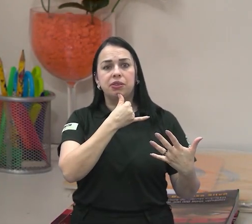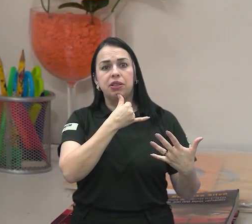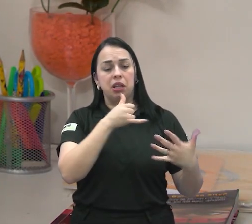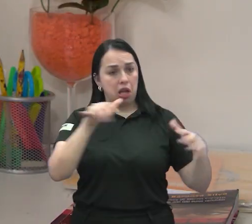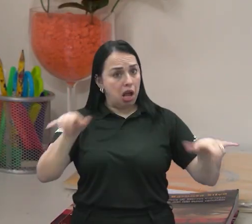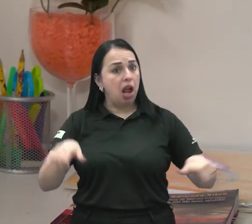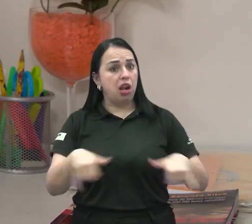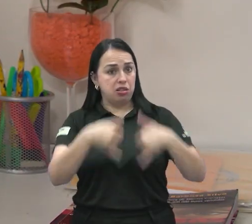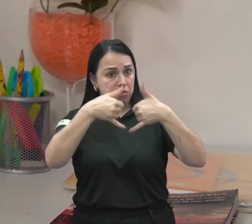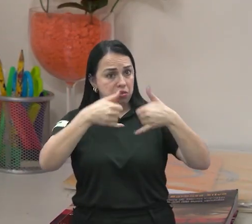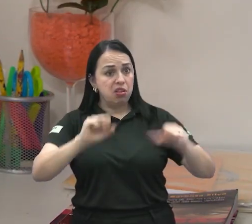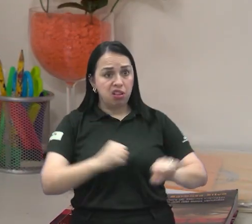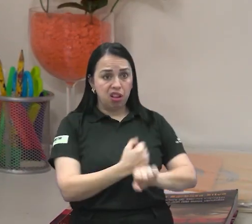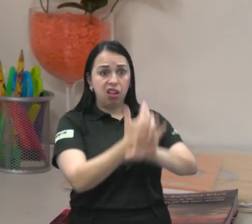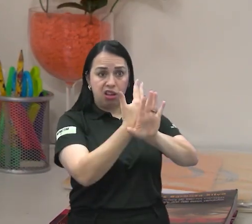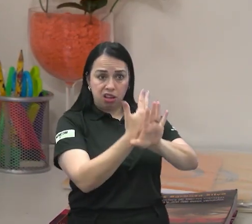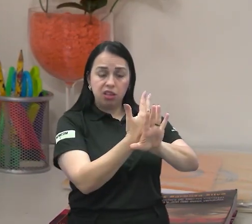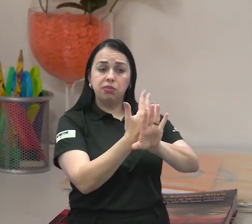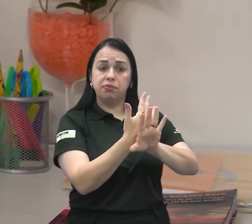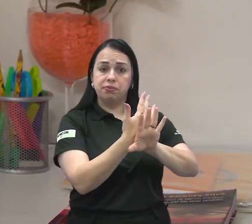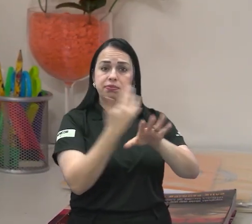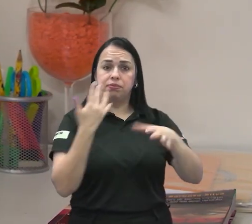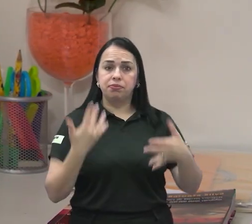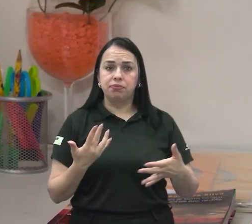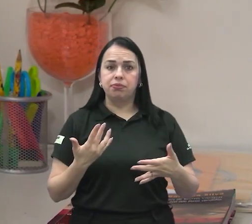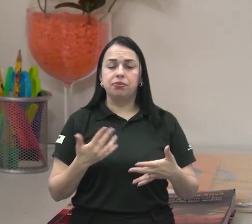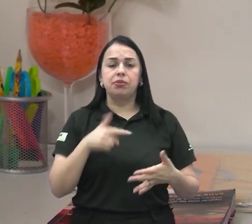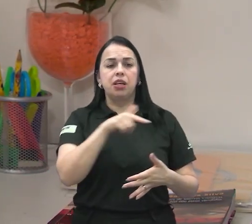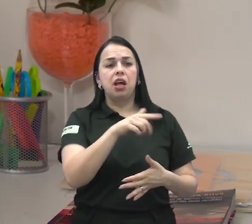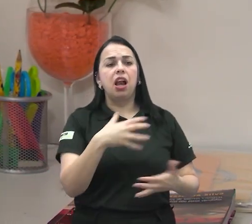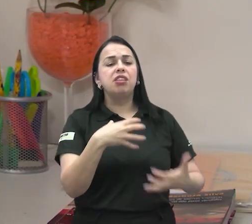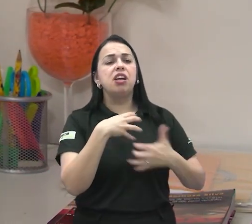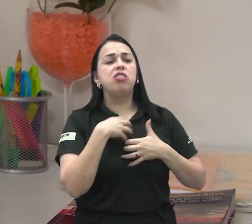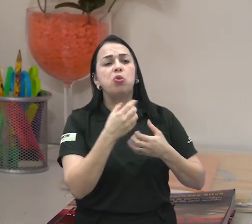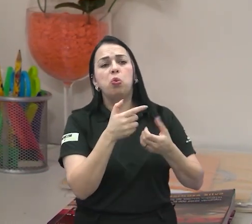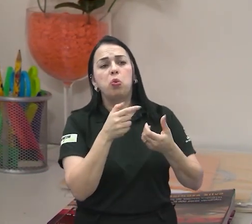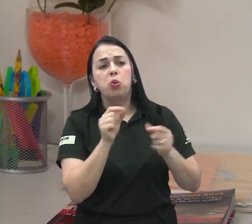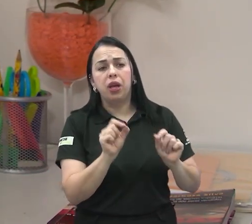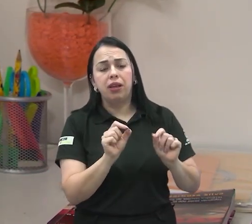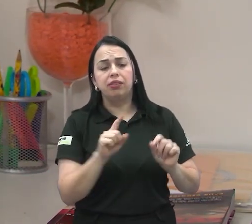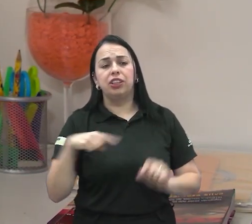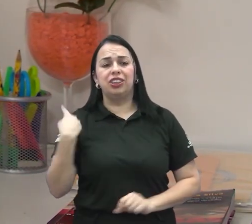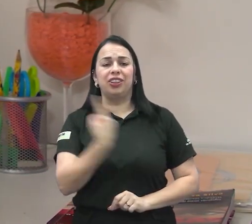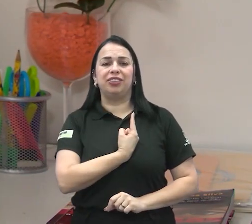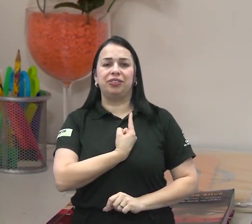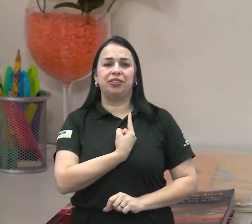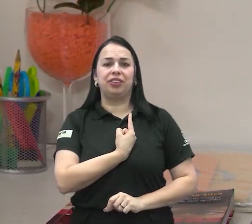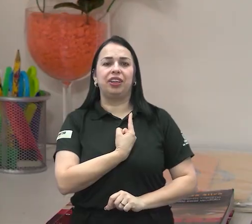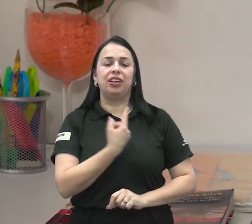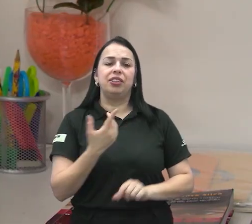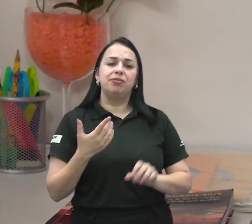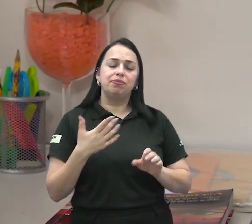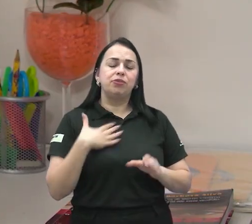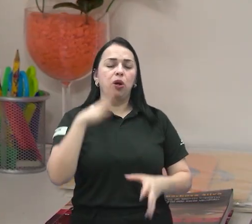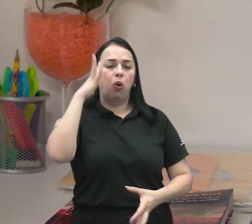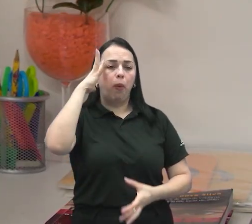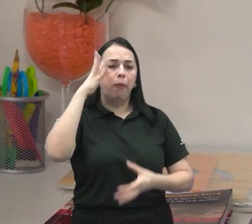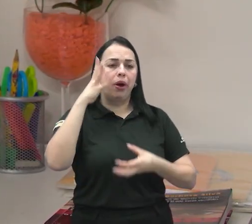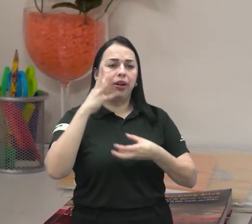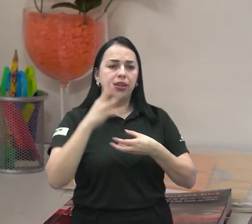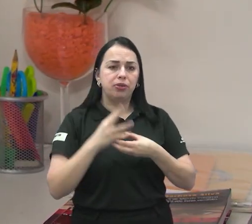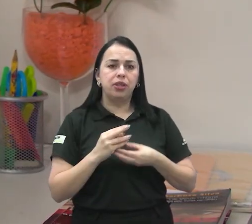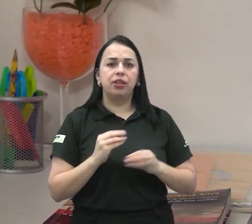de tristeza. Elas ligam muito para a gente nesse sentido. São o que elas estão sentindo. E